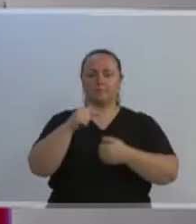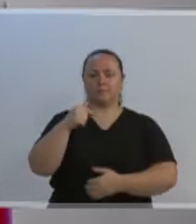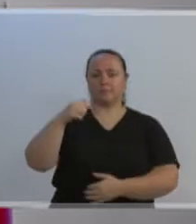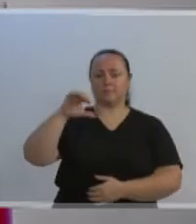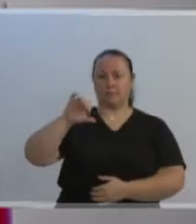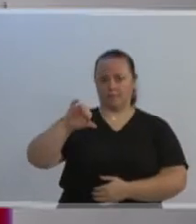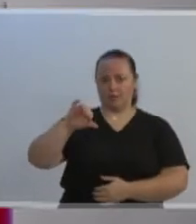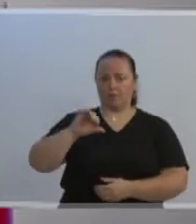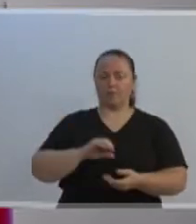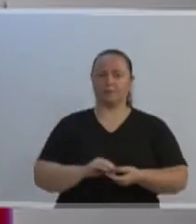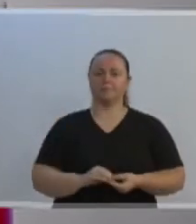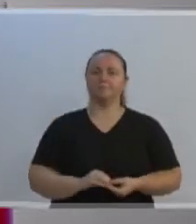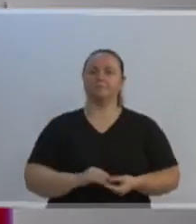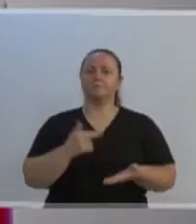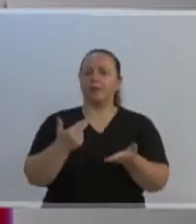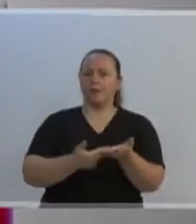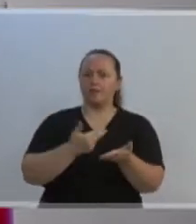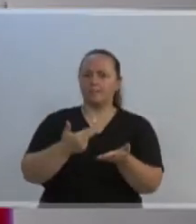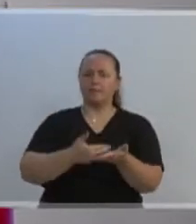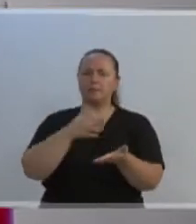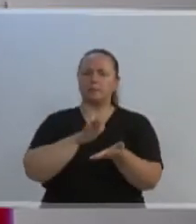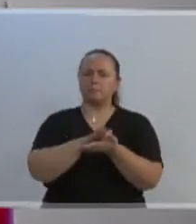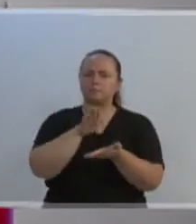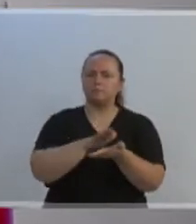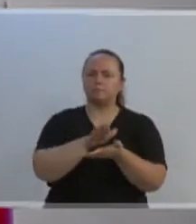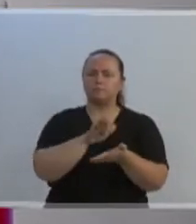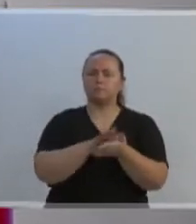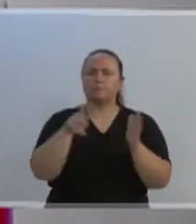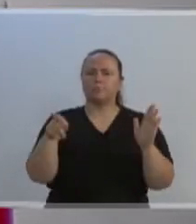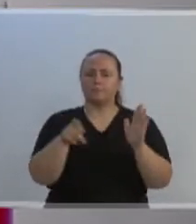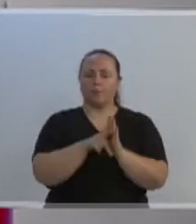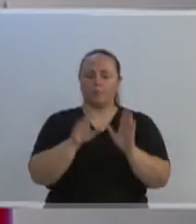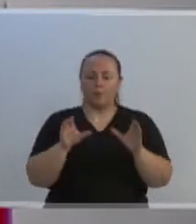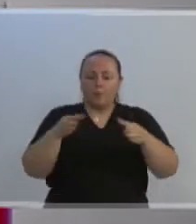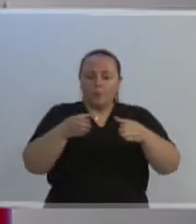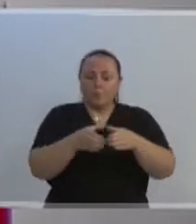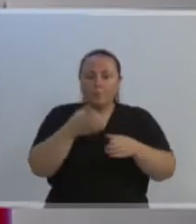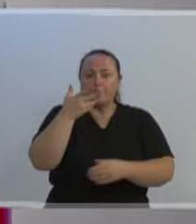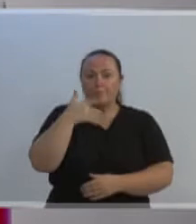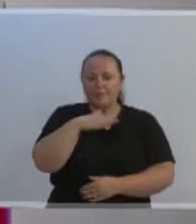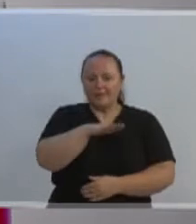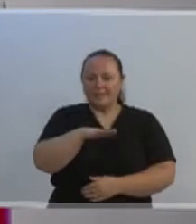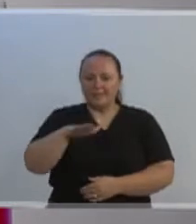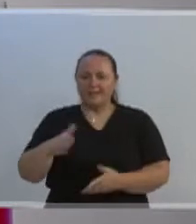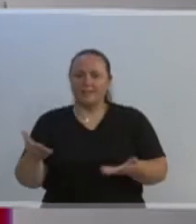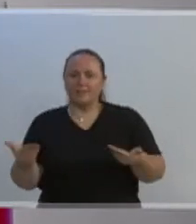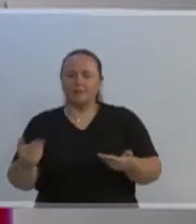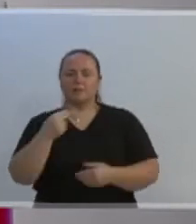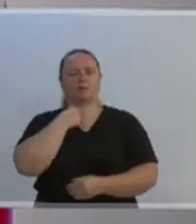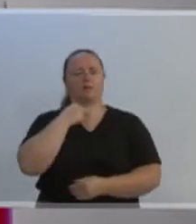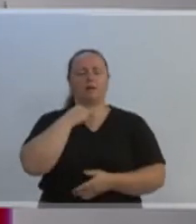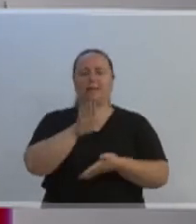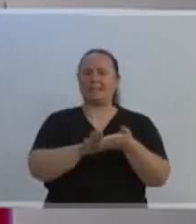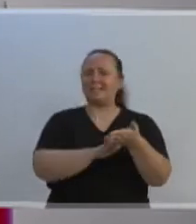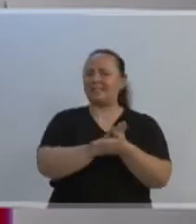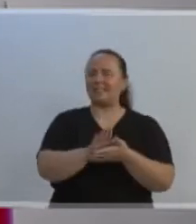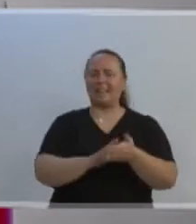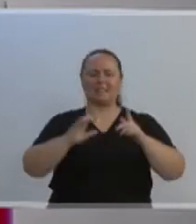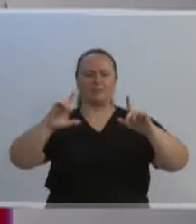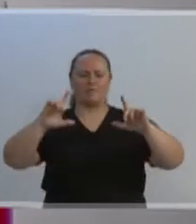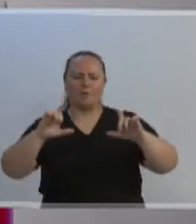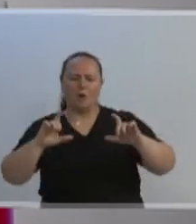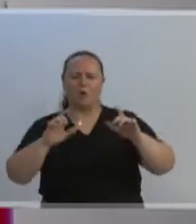seguinte: as revistas e publicações destinadas ao público infanto-juvenil não poderão conter ilustrações